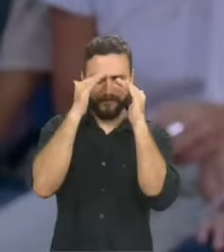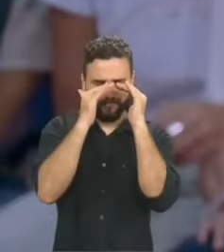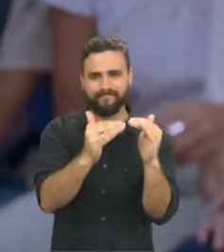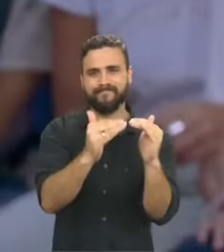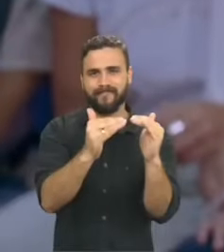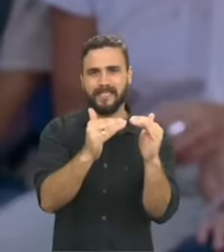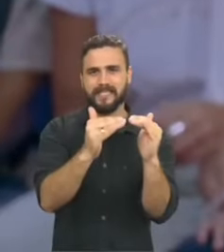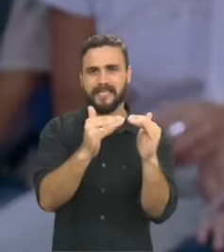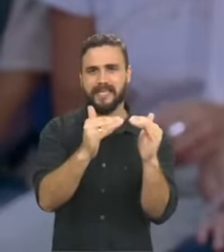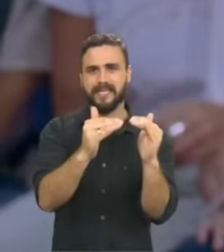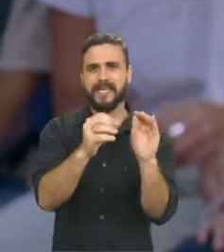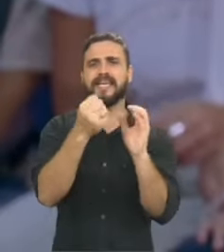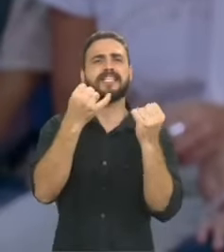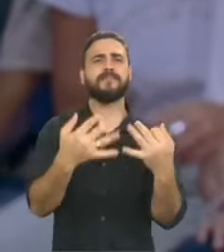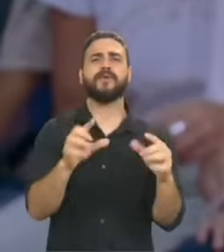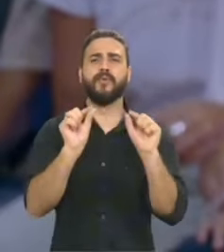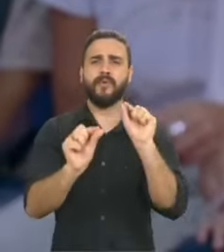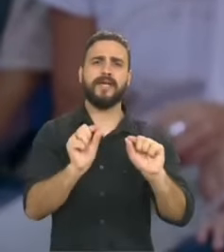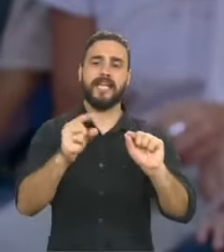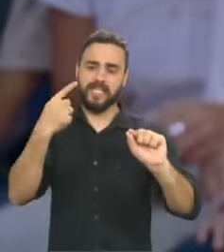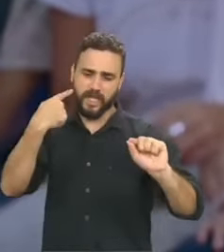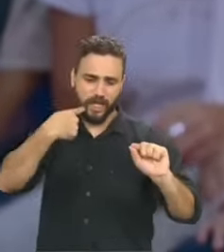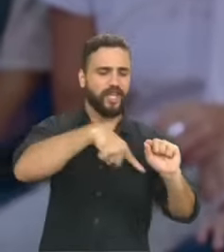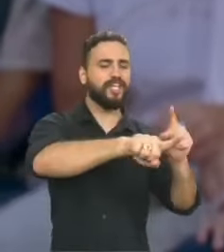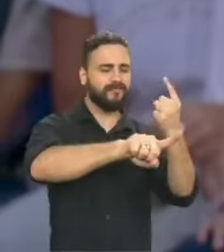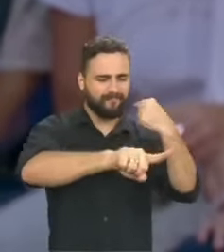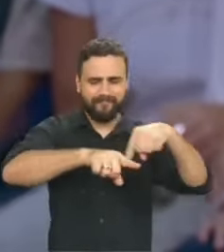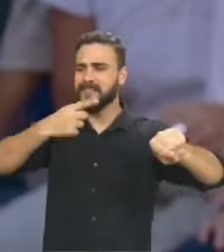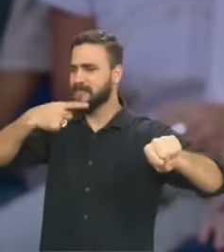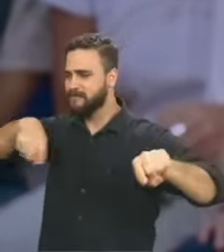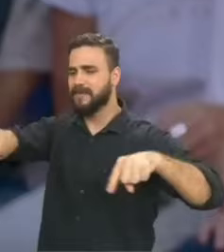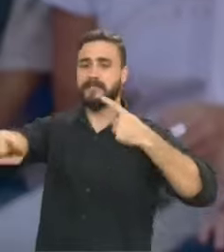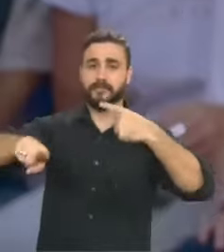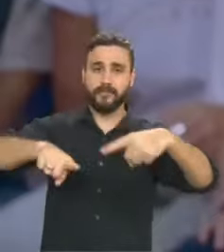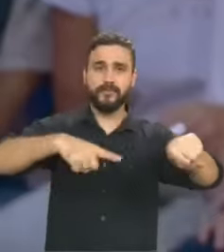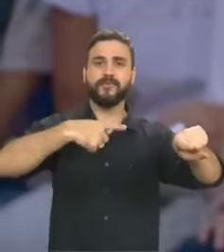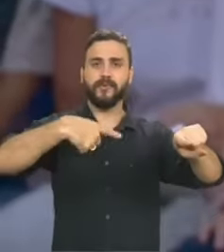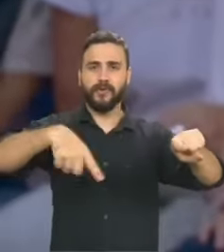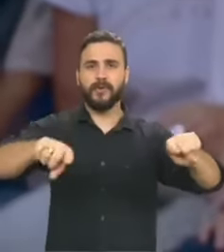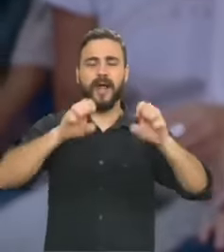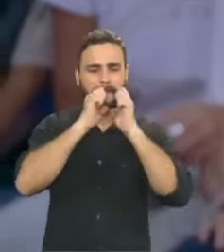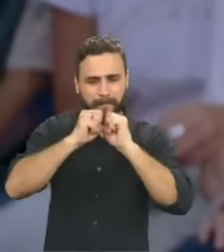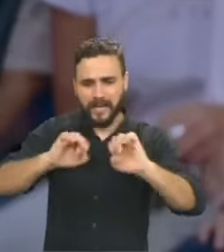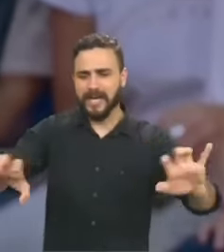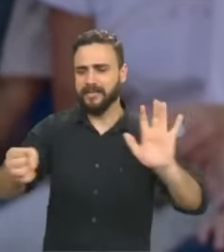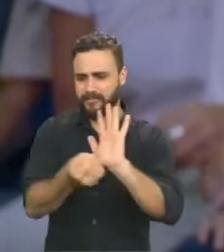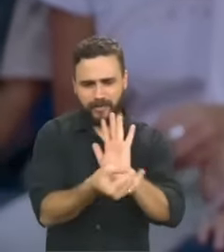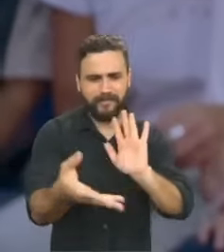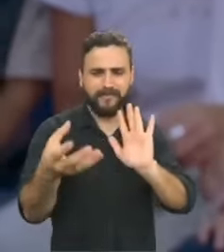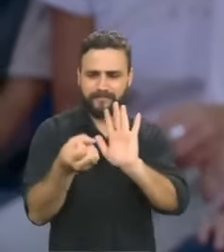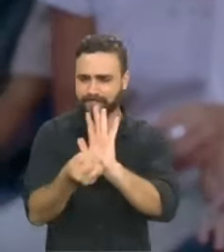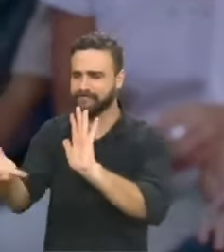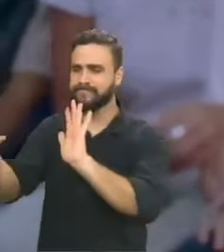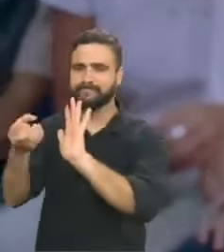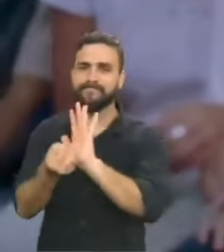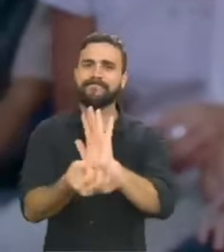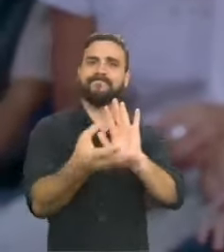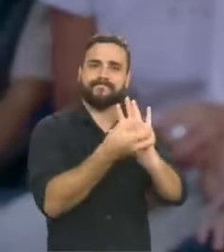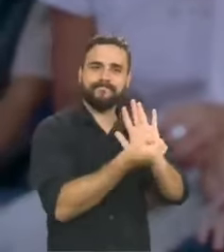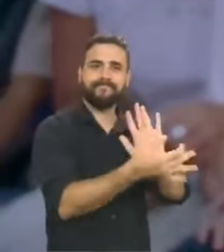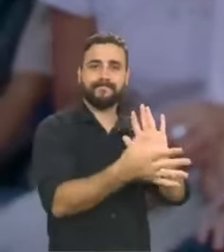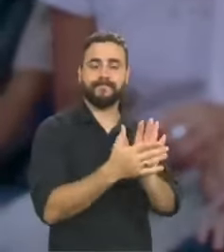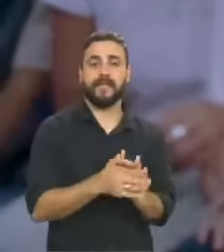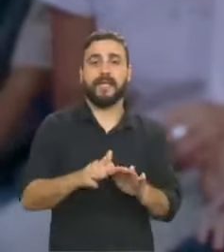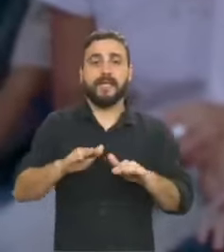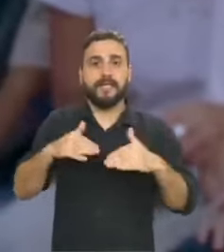por todo mundo, e não é só ir por todo mundo, é fazer discípulos. Então levar os jovens, levar as pessoas, tirar desse